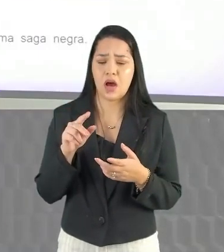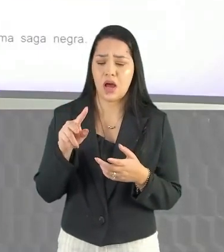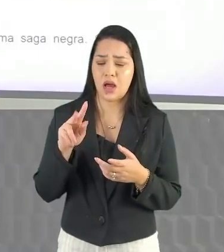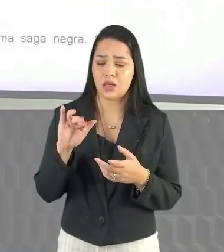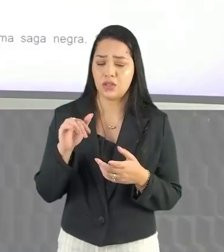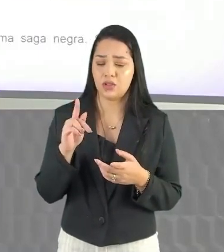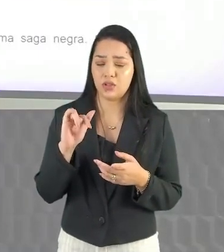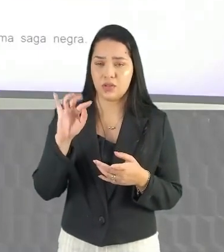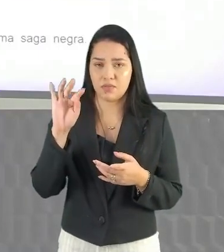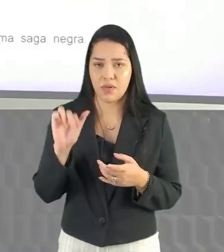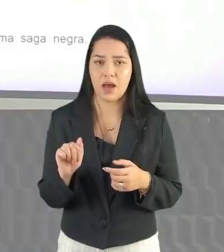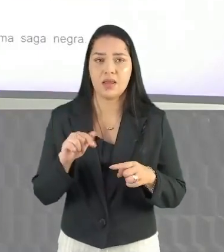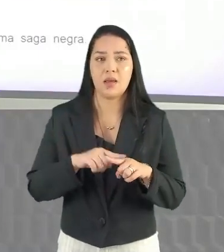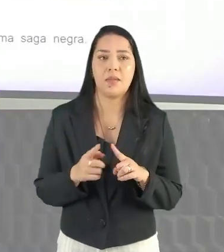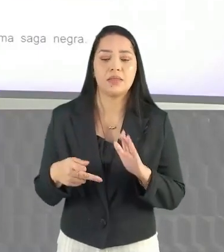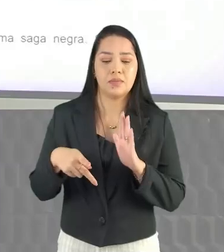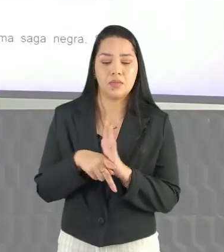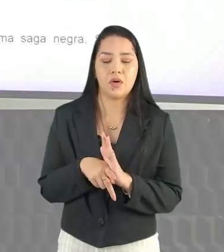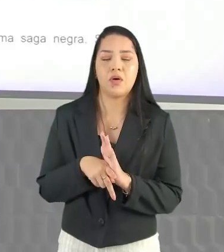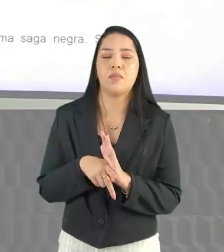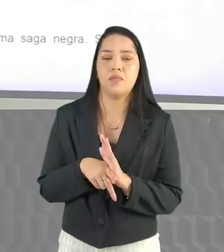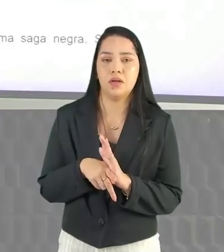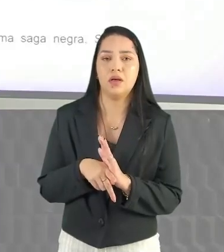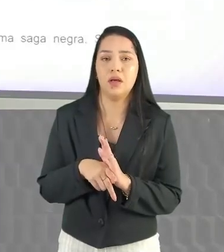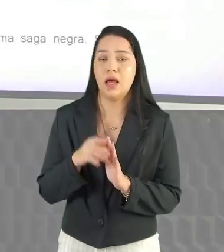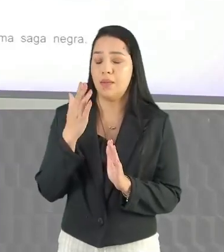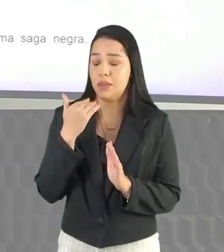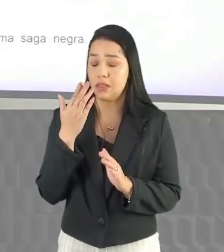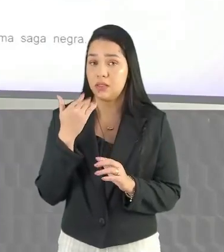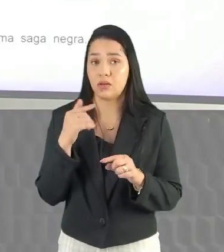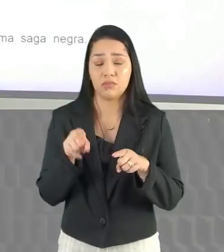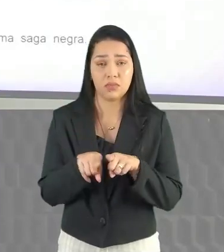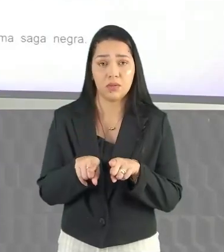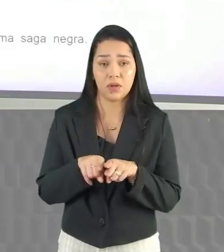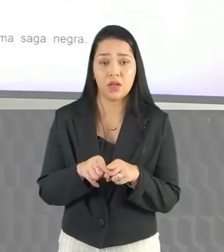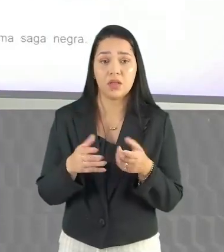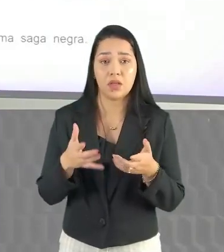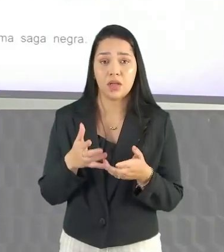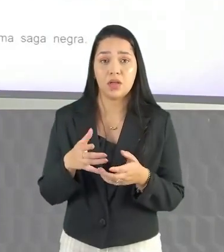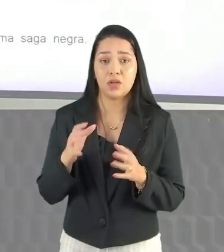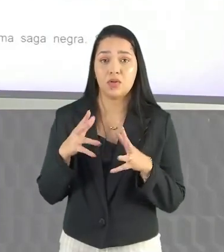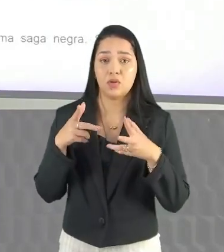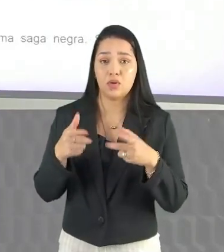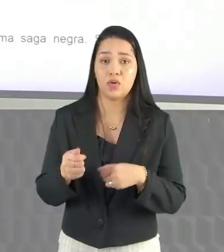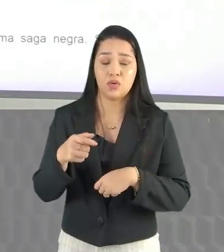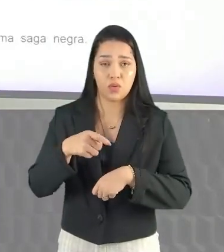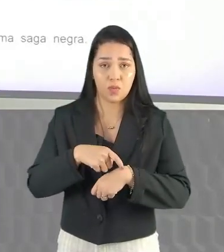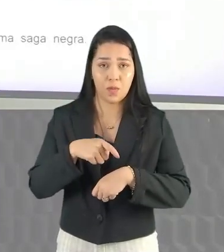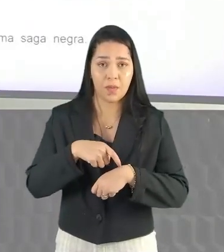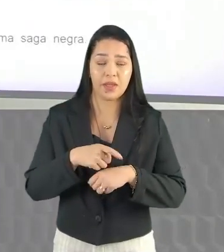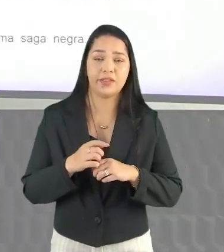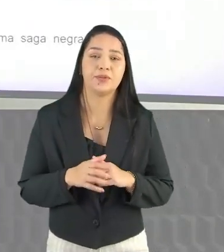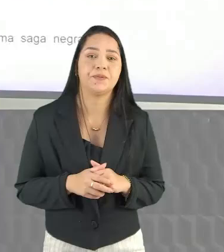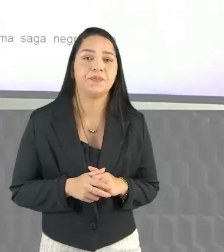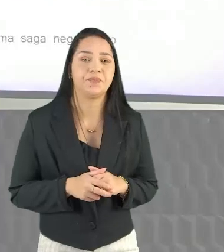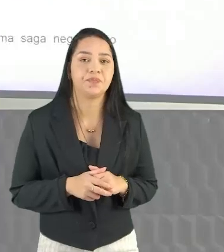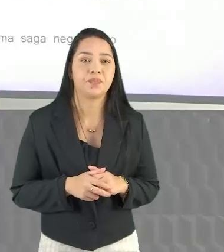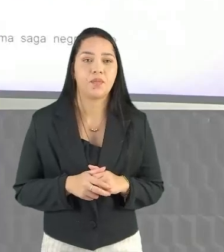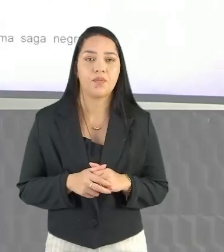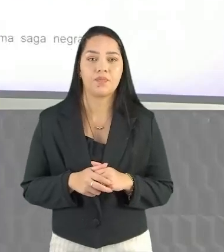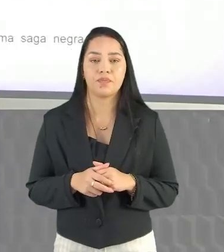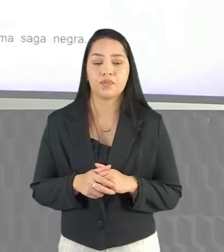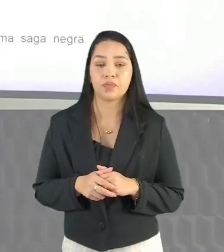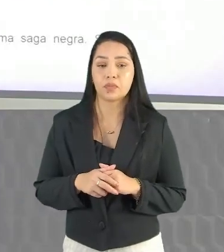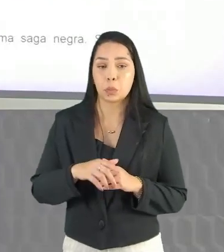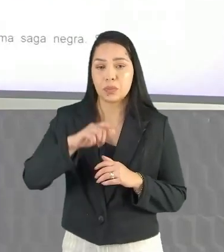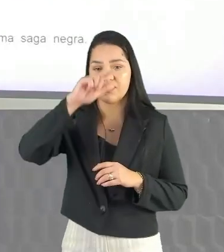maus tratos, a própria alimentação que era servida para eles, né, que eles colocavam ali naquele momento. Então vamos aqui para a nossa questão. Os